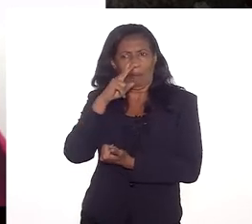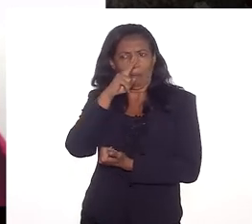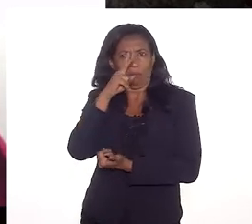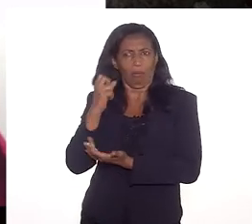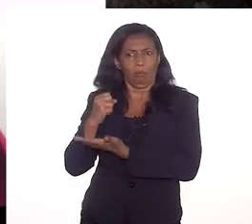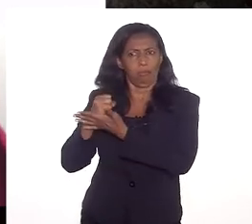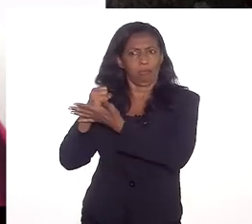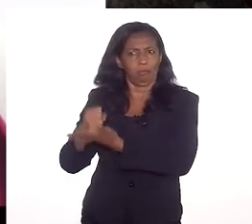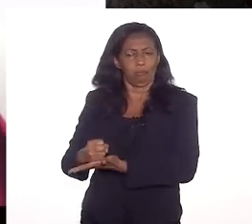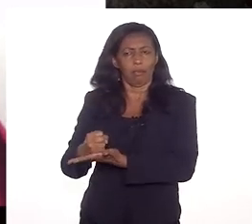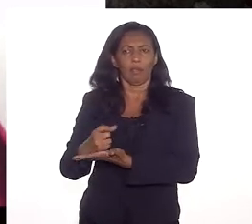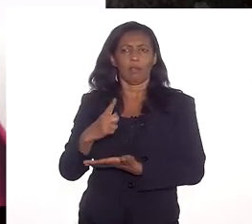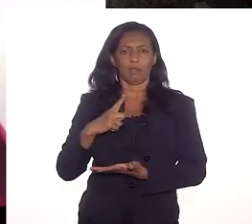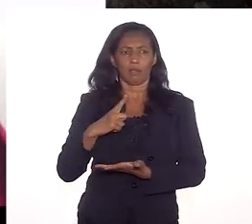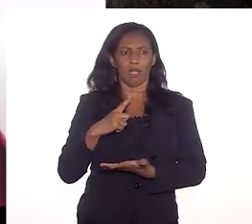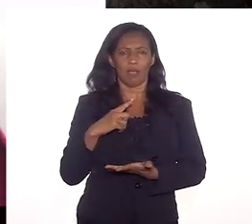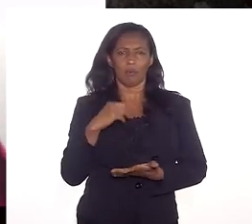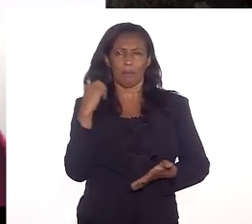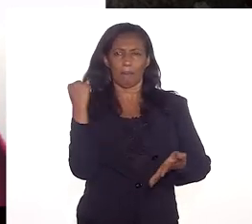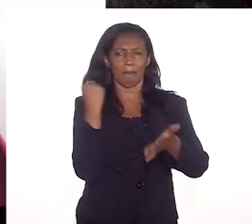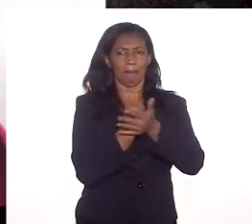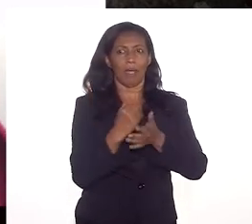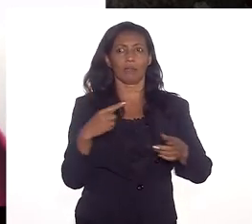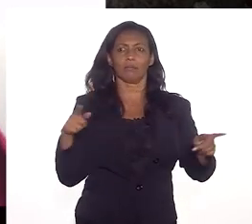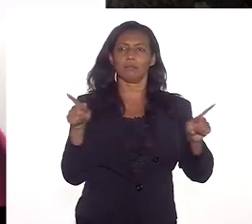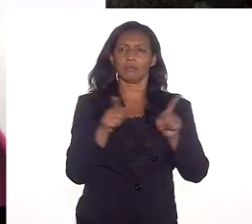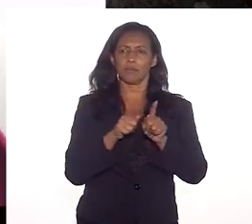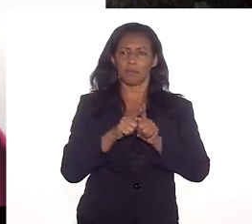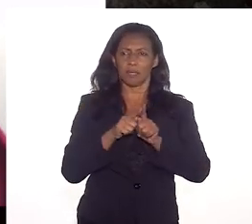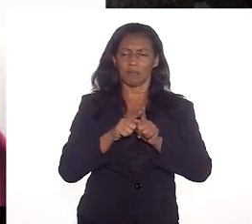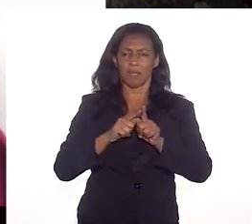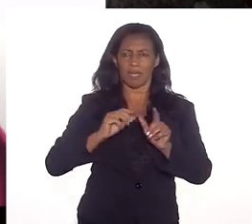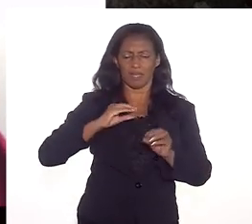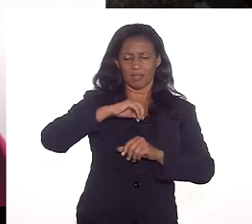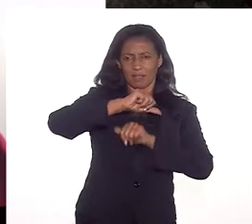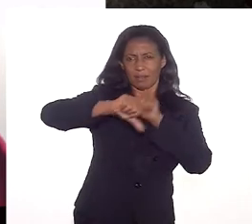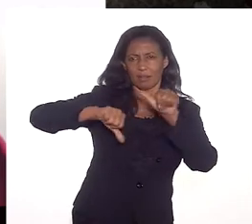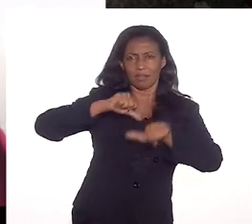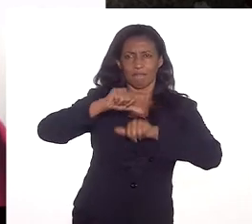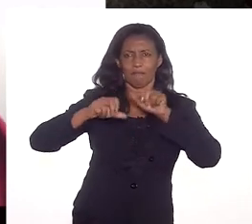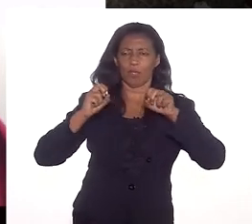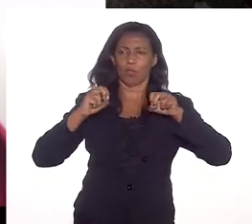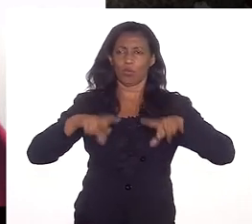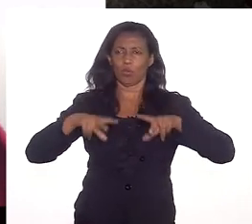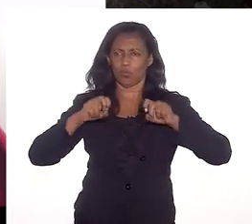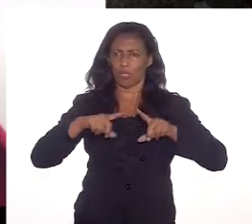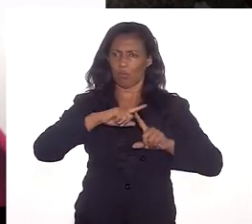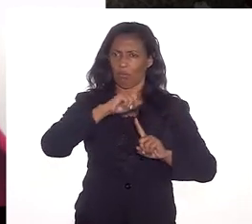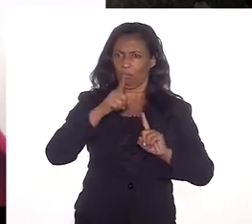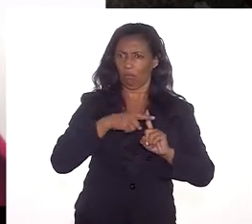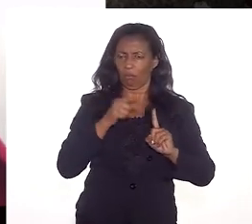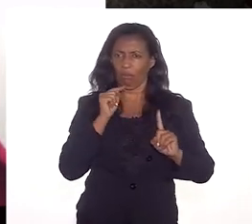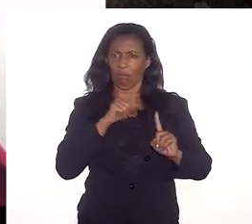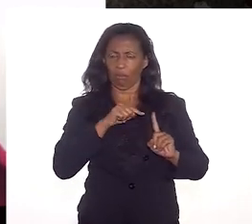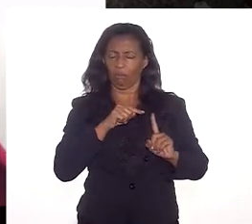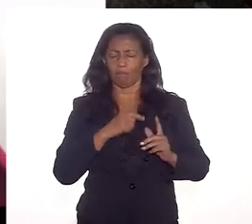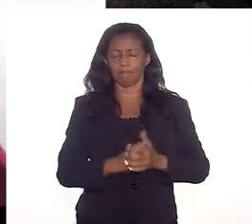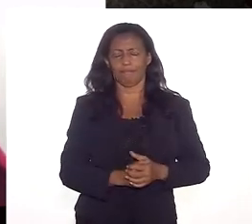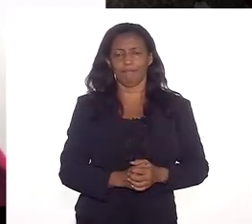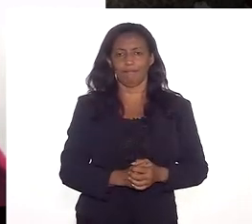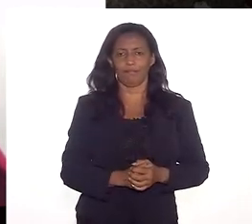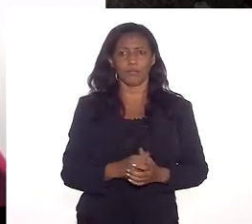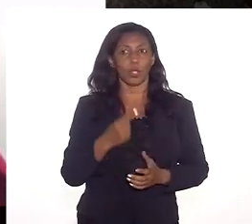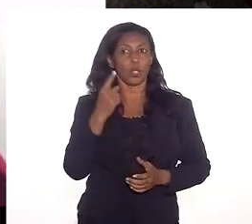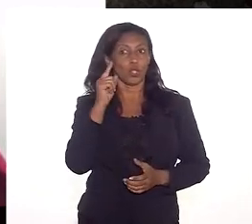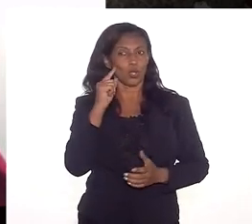mais agressiva. Então, teve algum impacto também dessas mutações do vírus, em relação às grávidas?